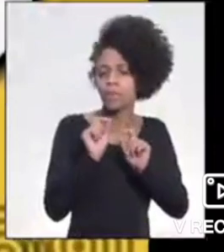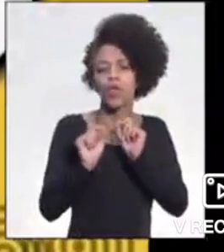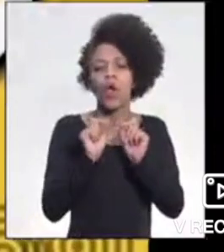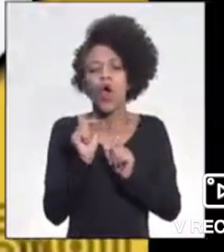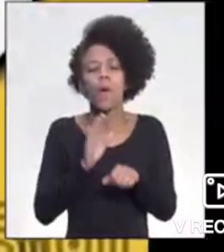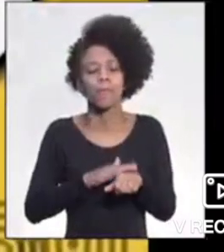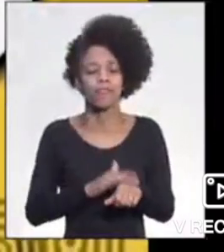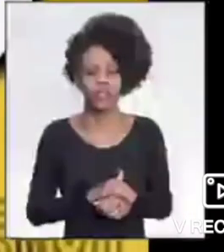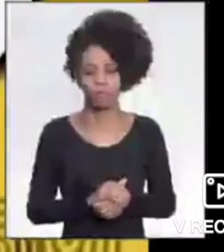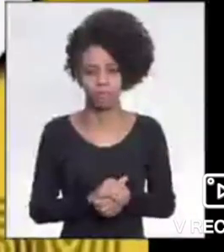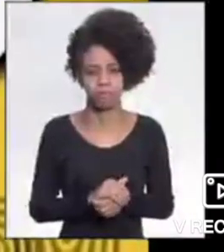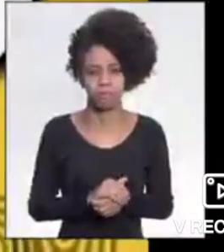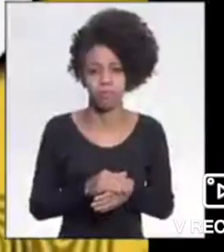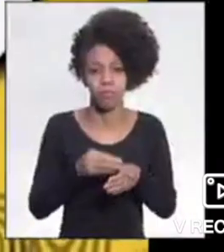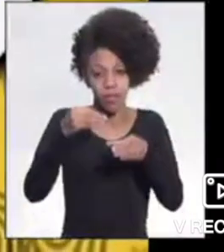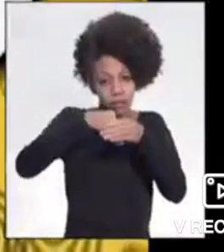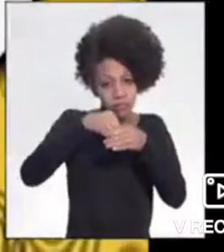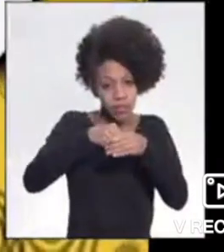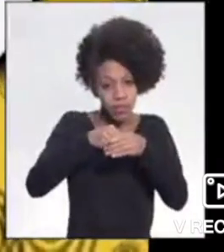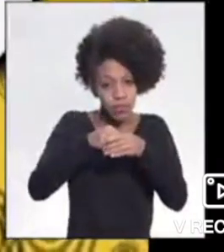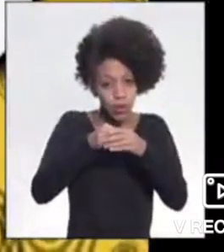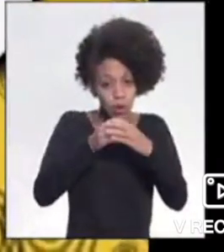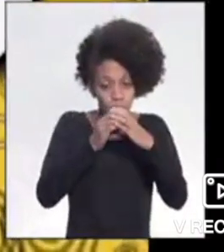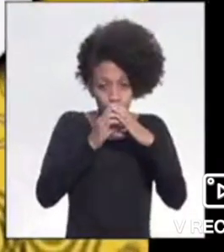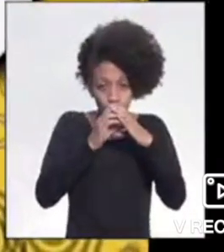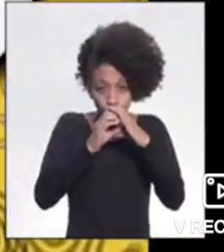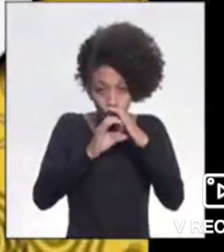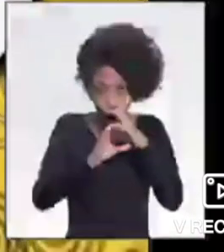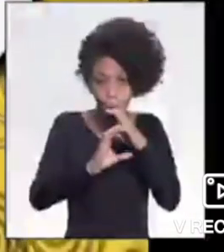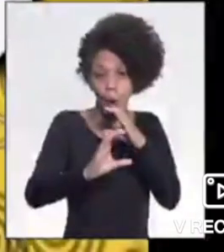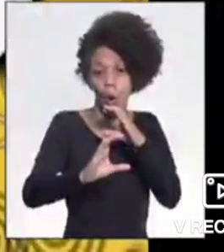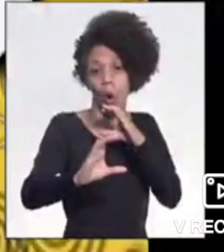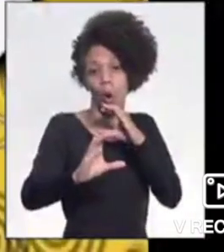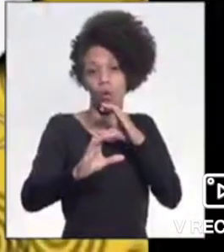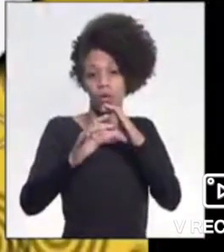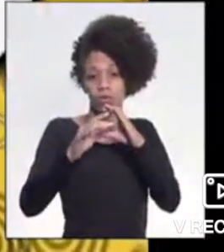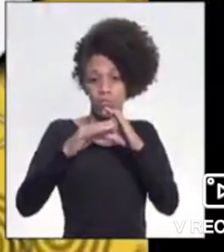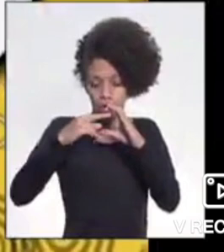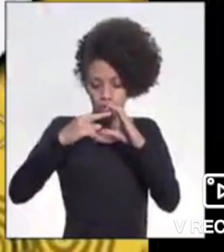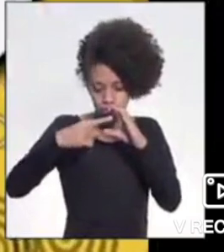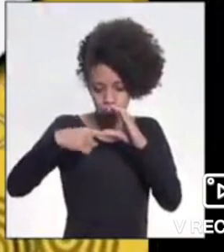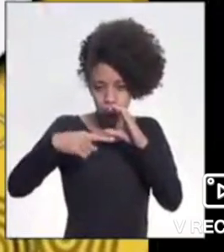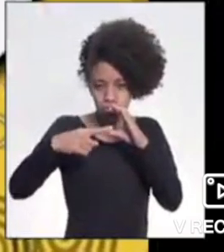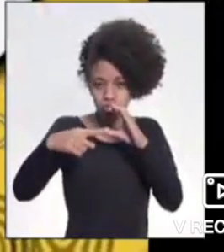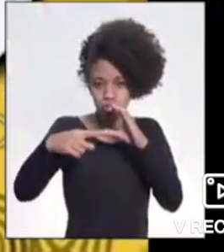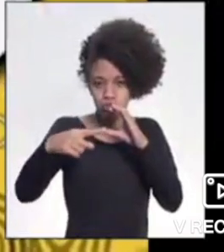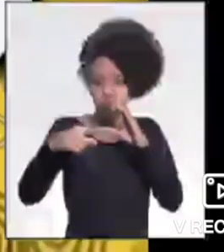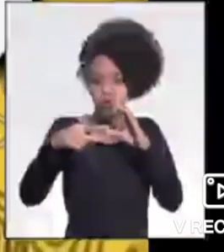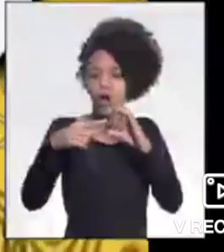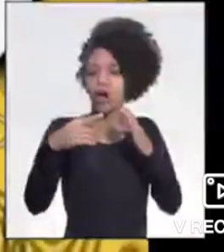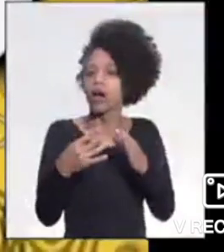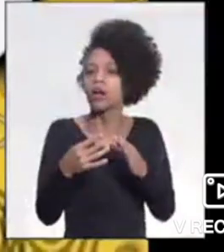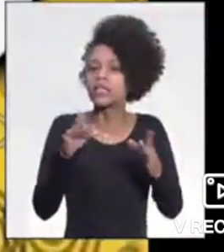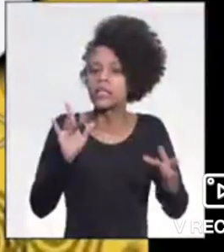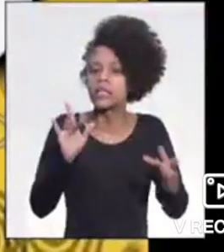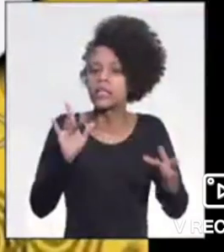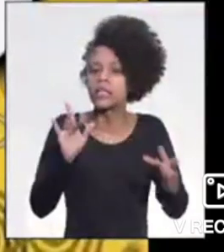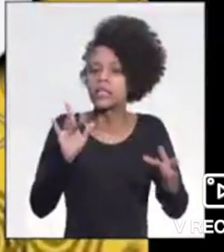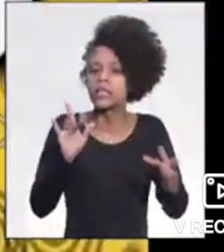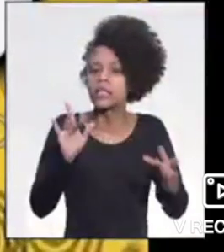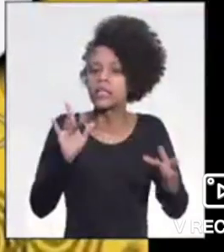da seguinte maneira. Dentro se faz o vácuo. Ela contém duas placas metálicas que, quando são ligadas a uma fonte de alta